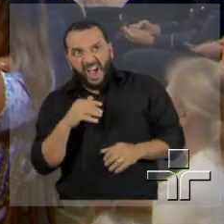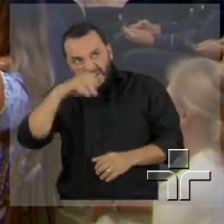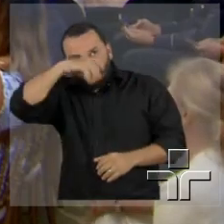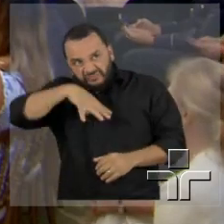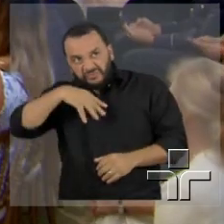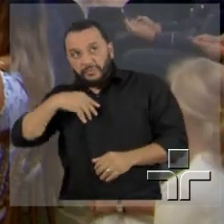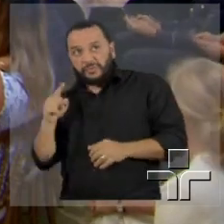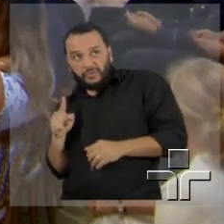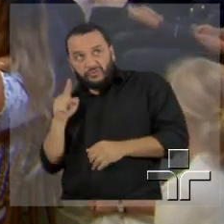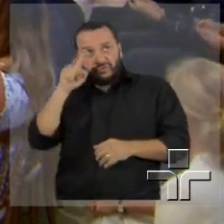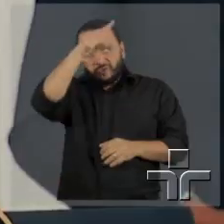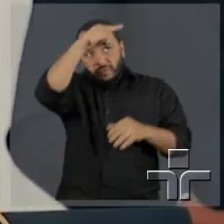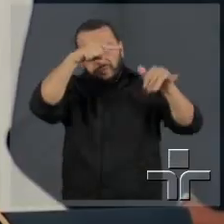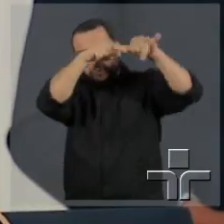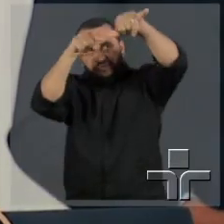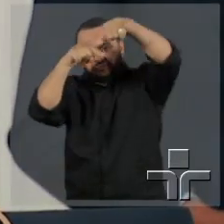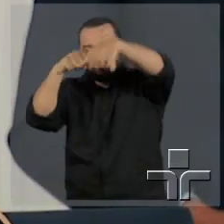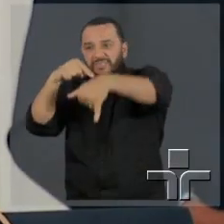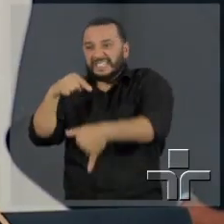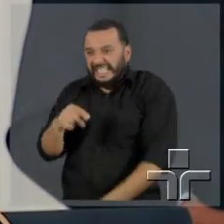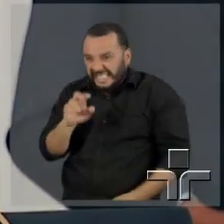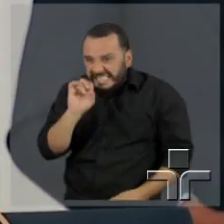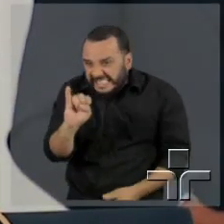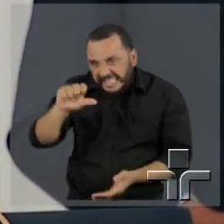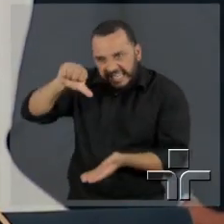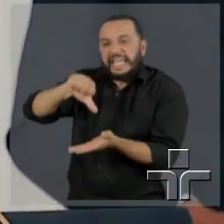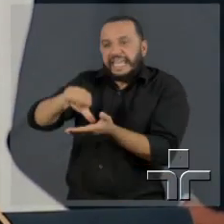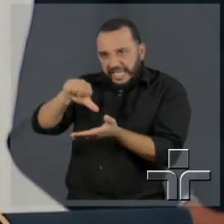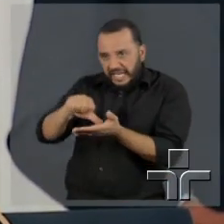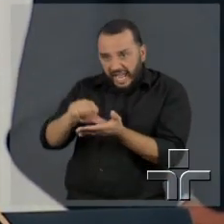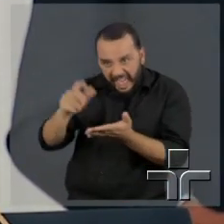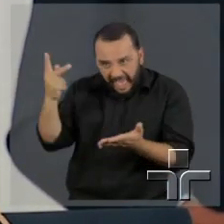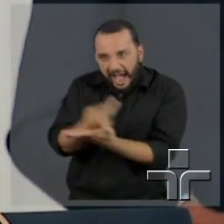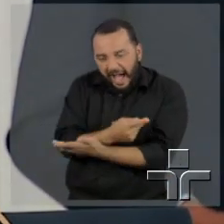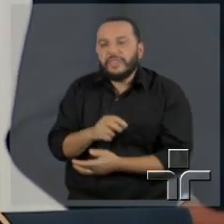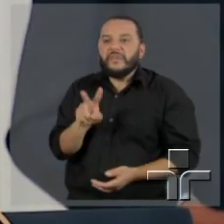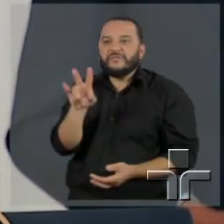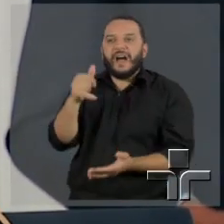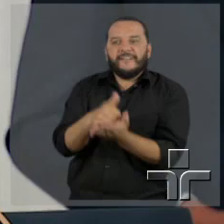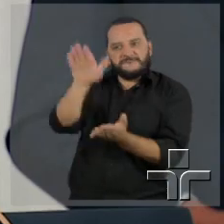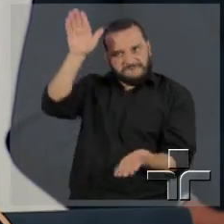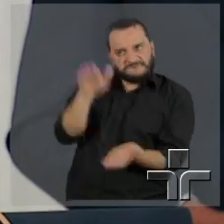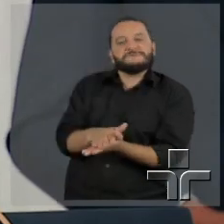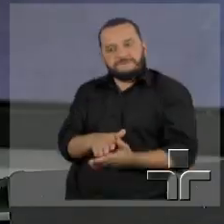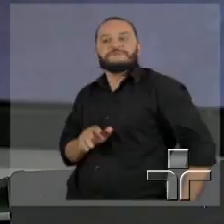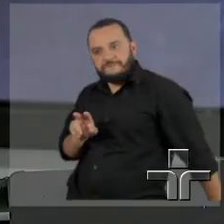presidente disse que se Teherã fizer alguma besteira, pagarão um preço como nunca ninguém pagou.